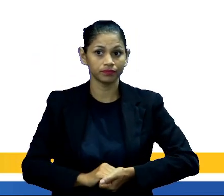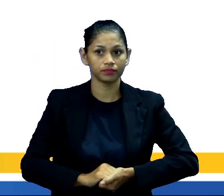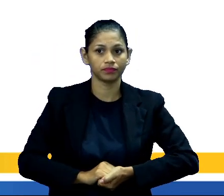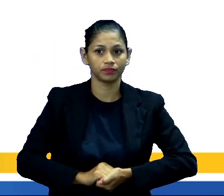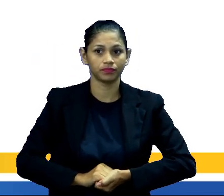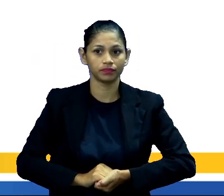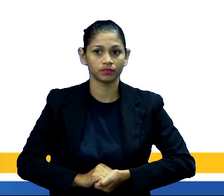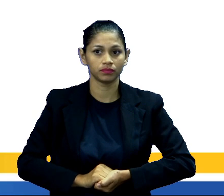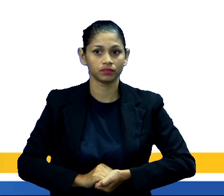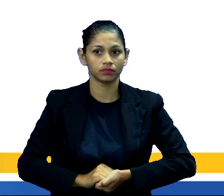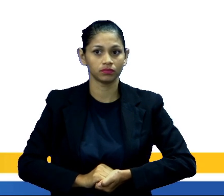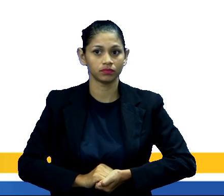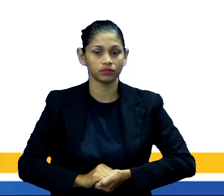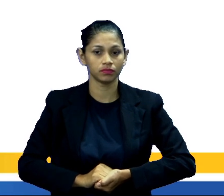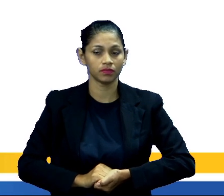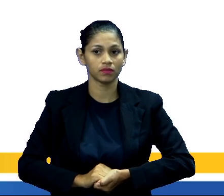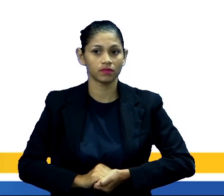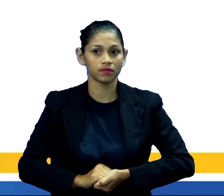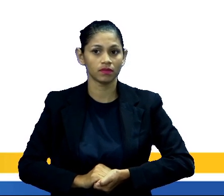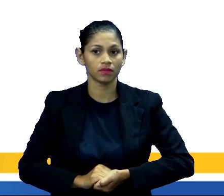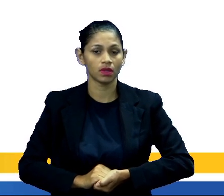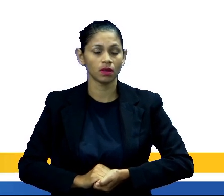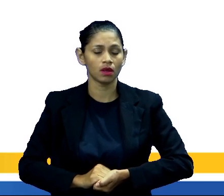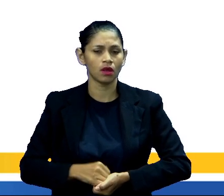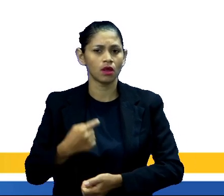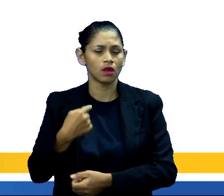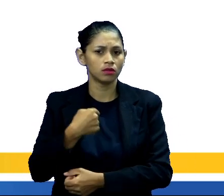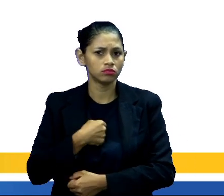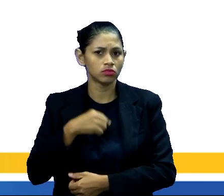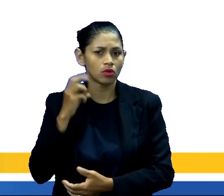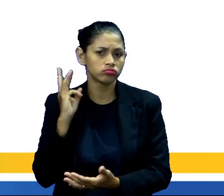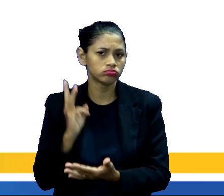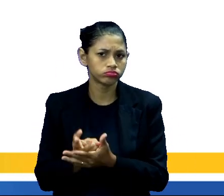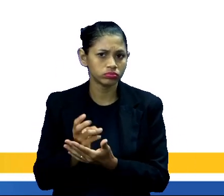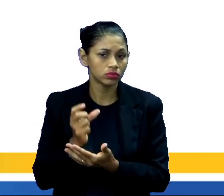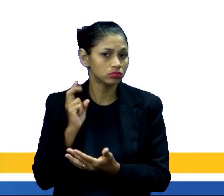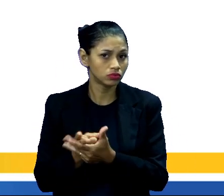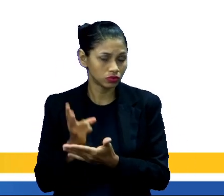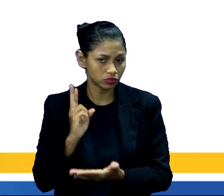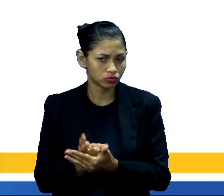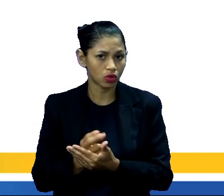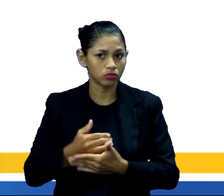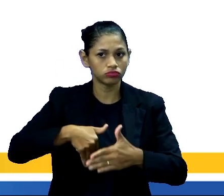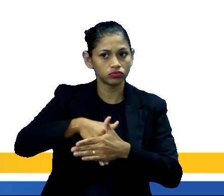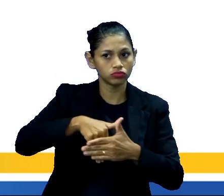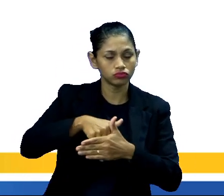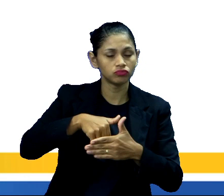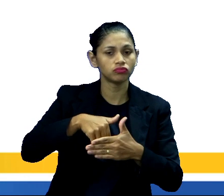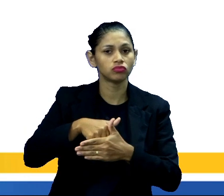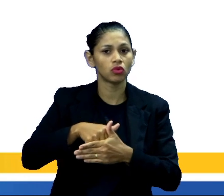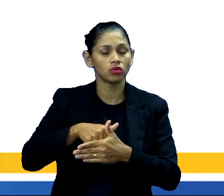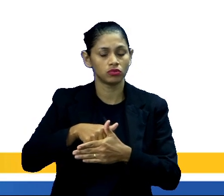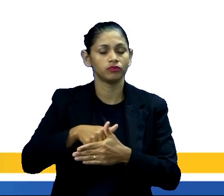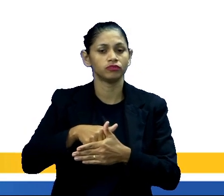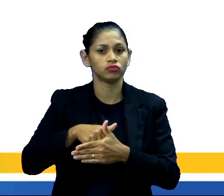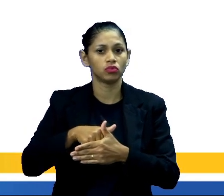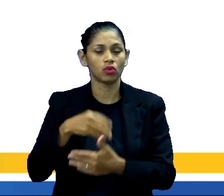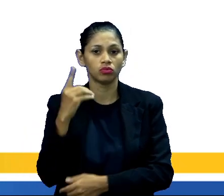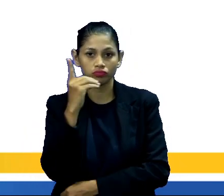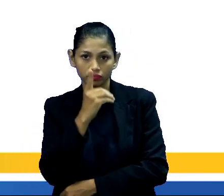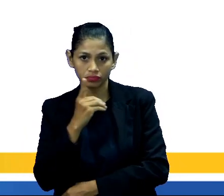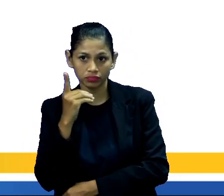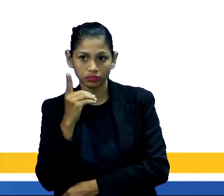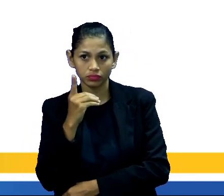always played soccer on Mondays. Eu sempre joguei futebol aos domingos, às